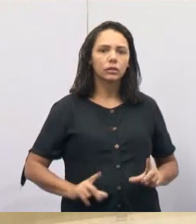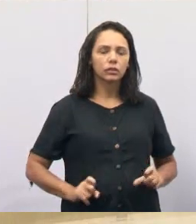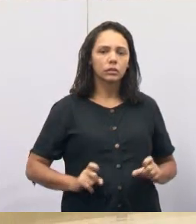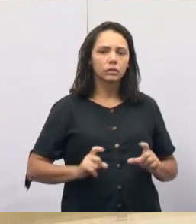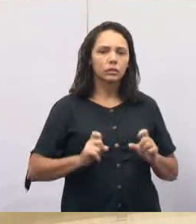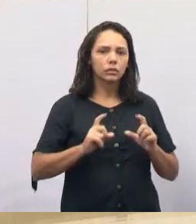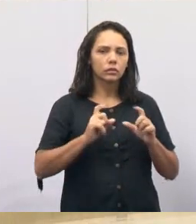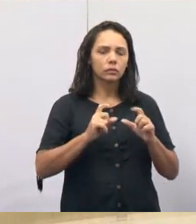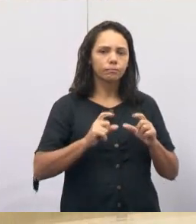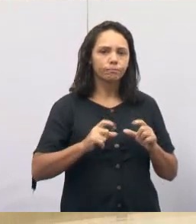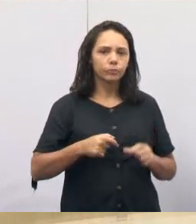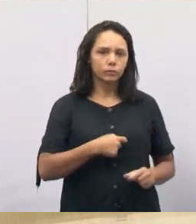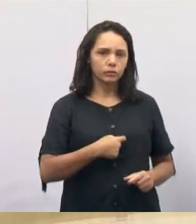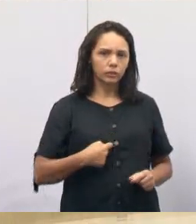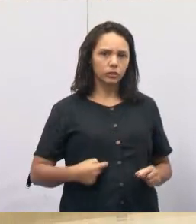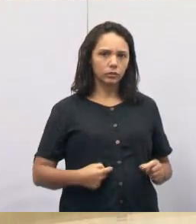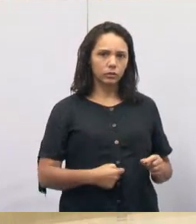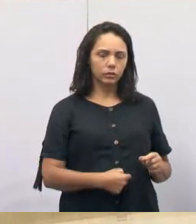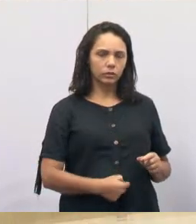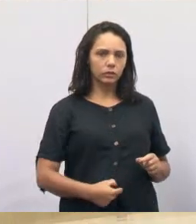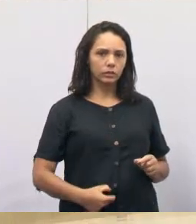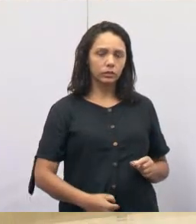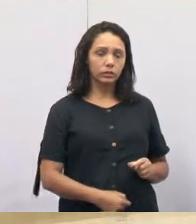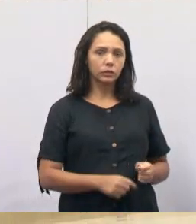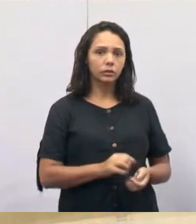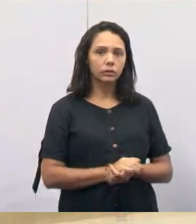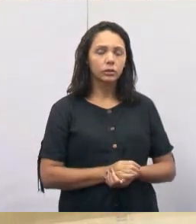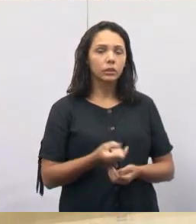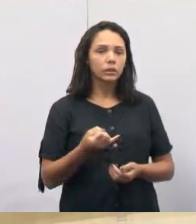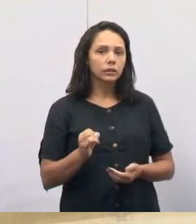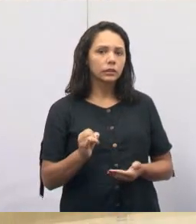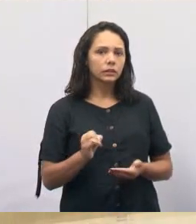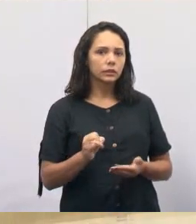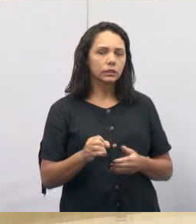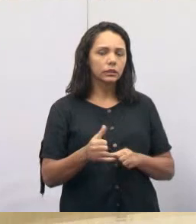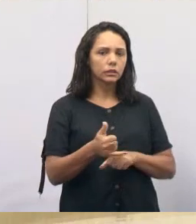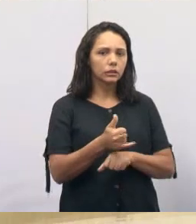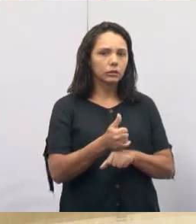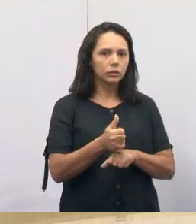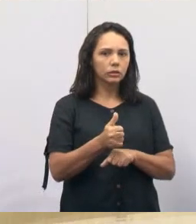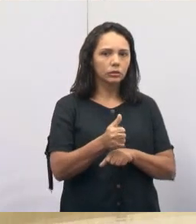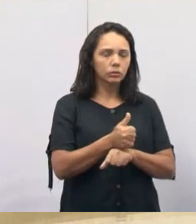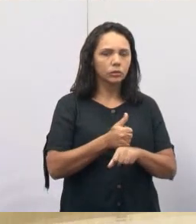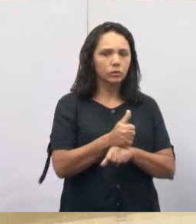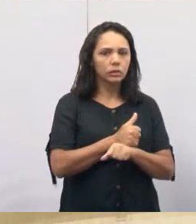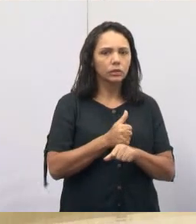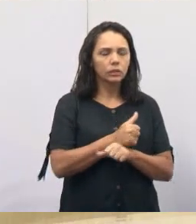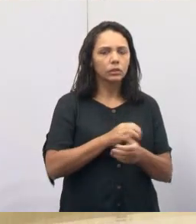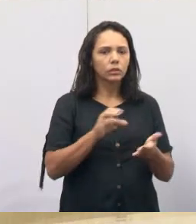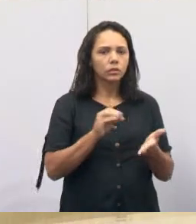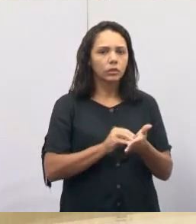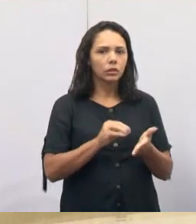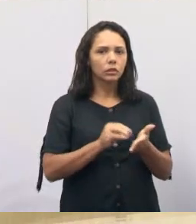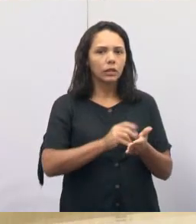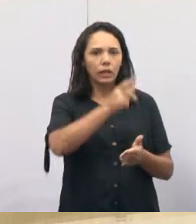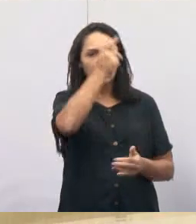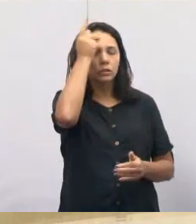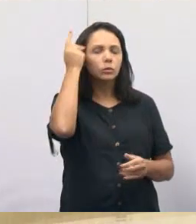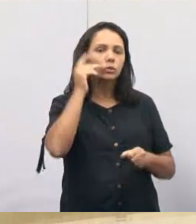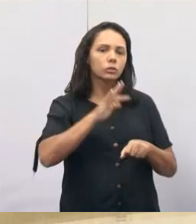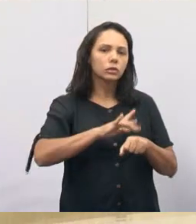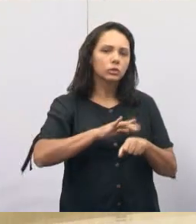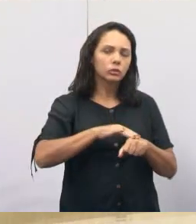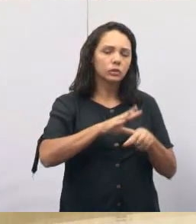dermatologia plástica. Em caso de falta de profissionais de alta complexidade no município, os pacientes serão encaminhados ao